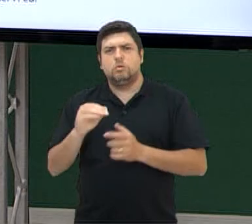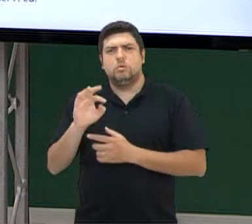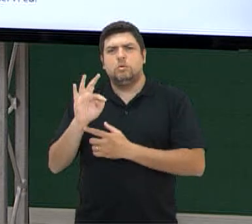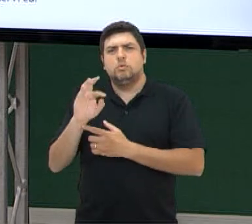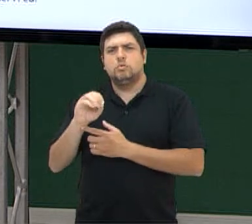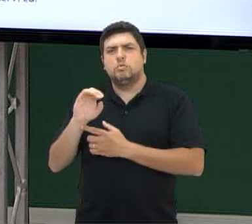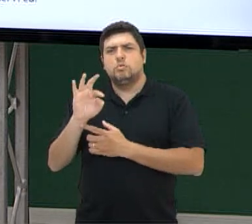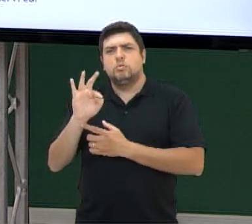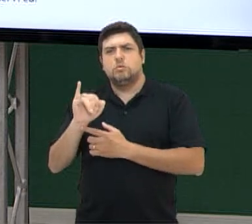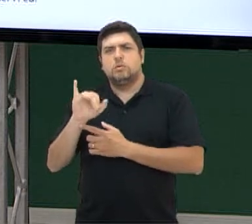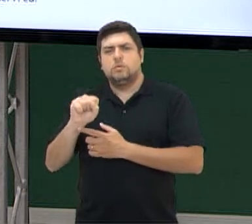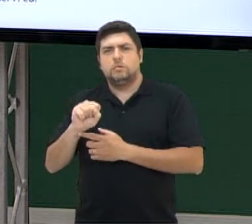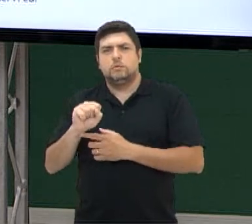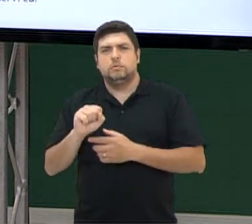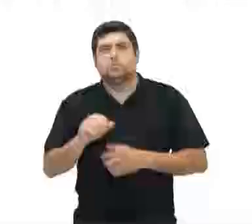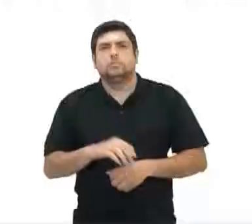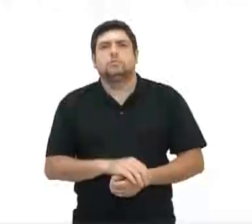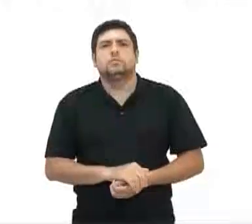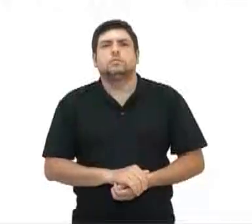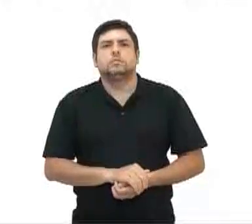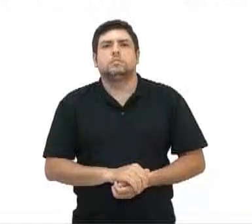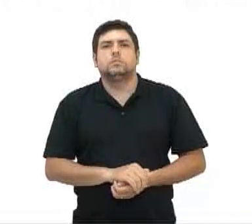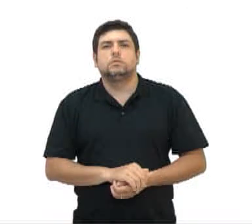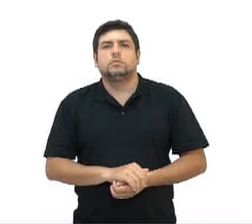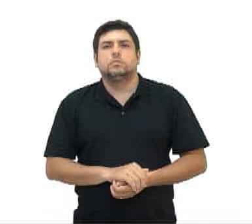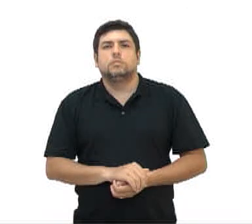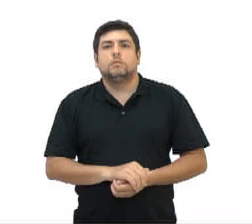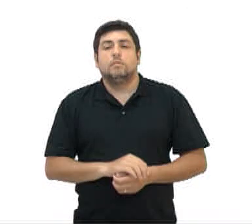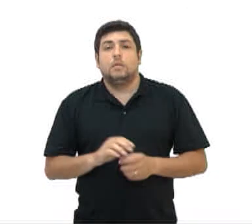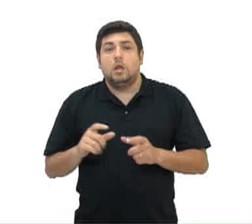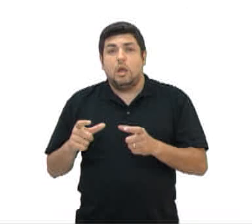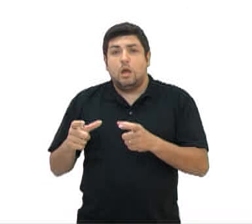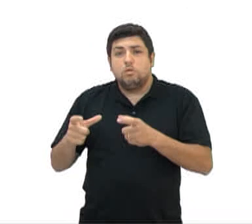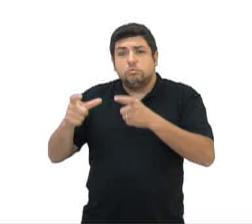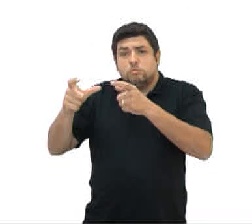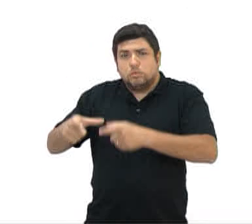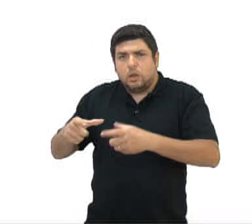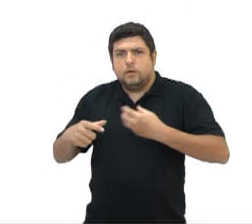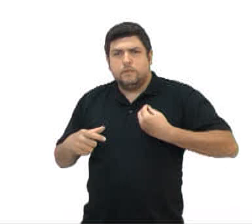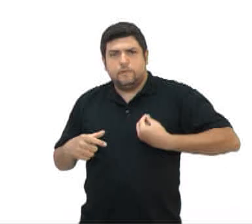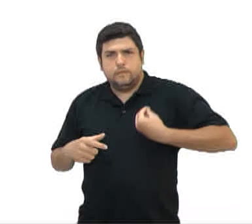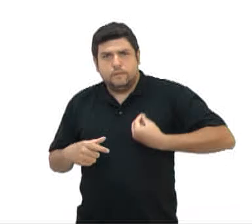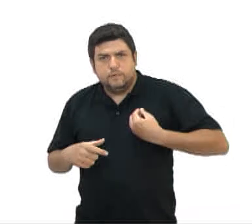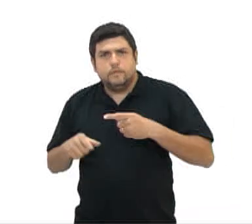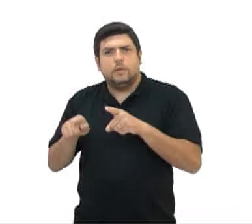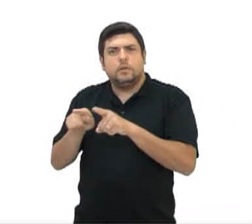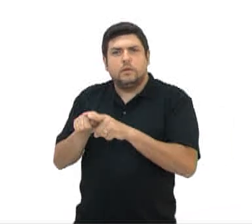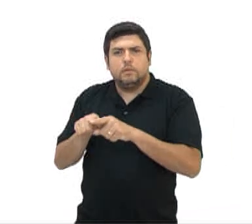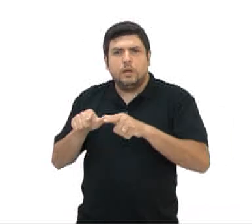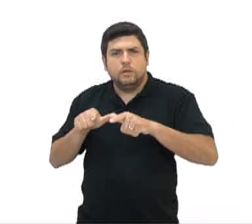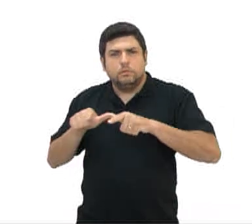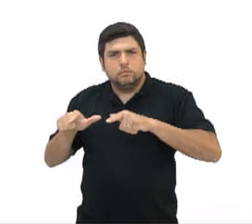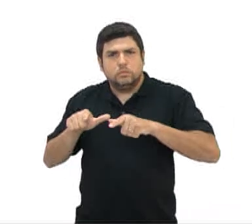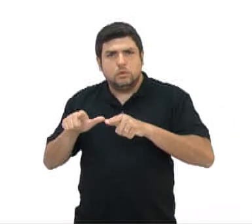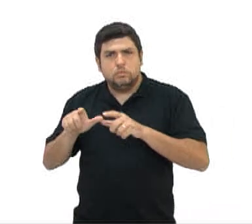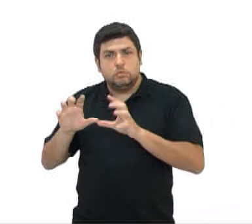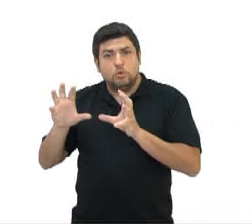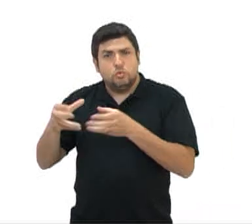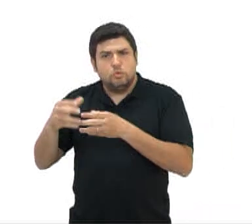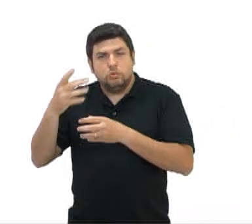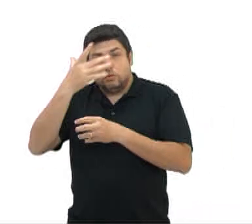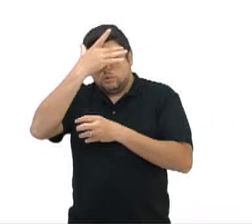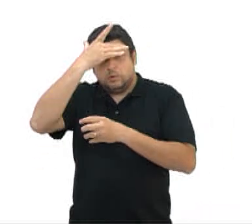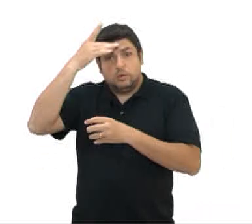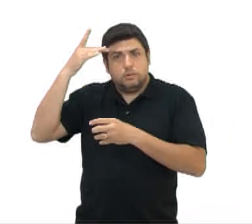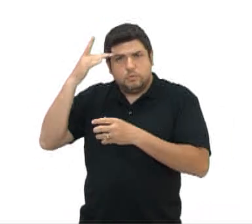Olha só, uma definição, hein, aluno? Um local de residência e de trabalho onde um grande número de indivíduos em